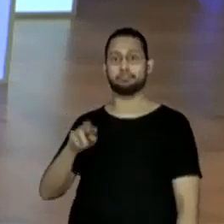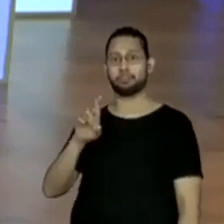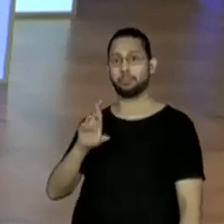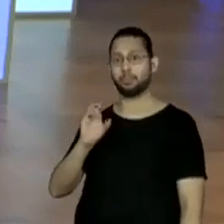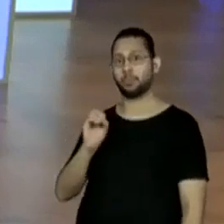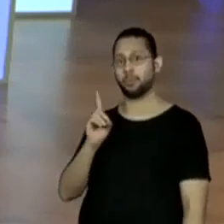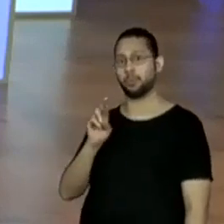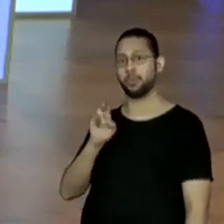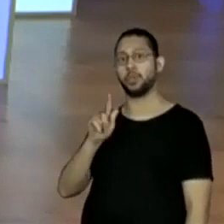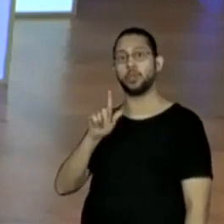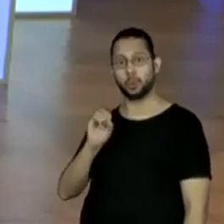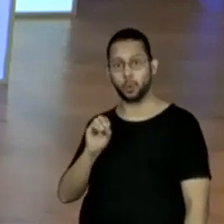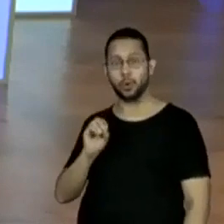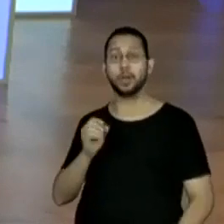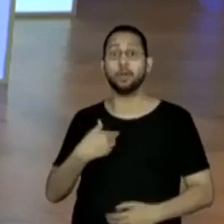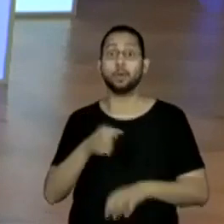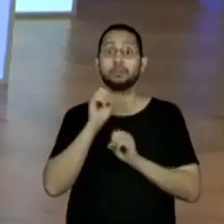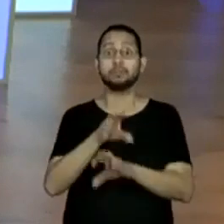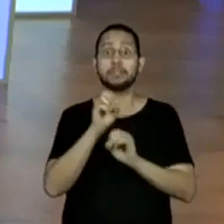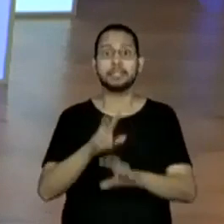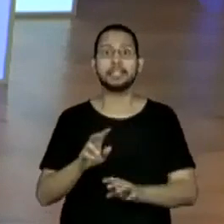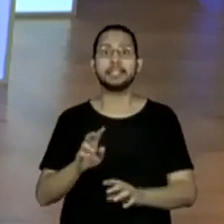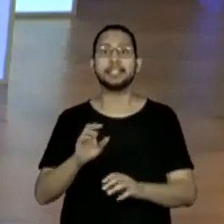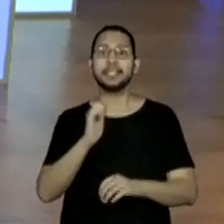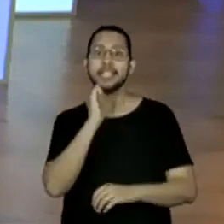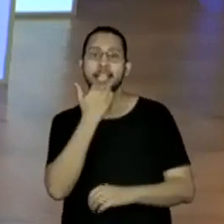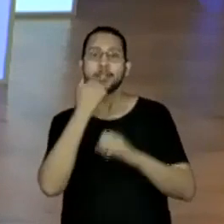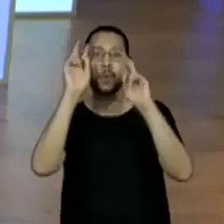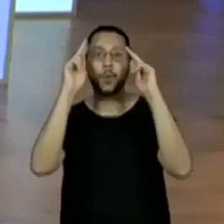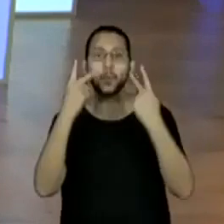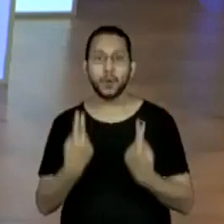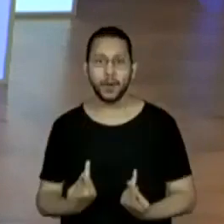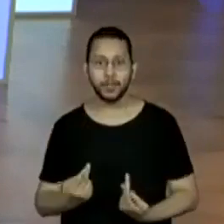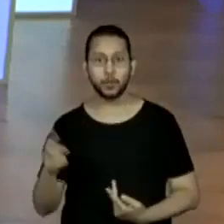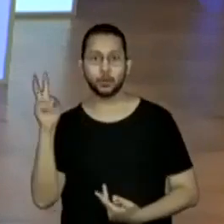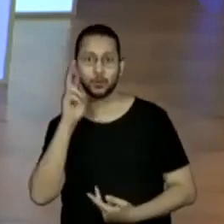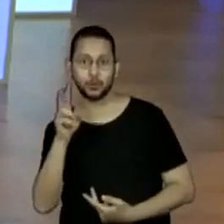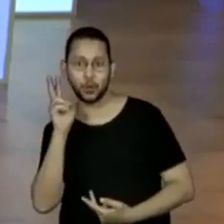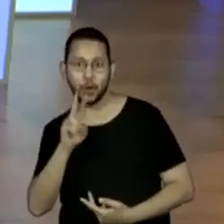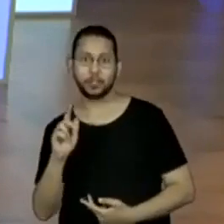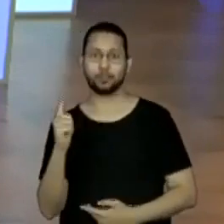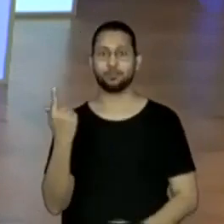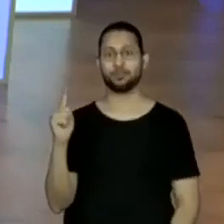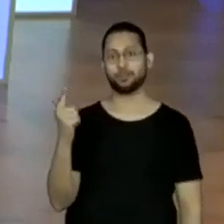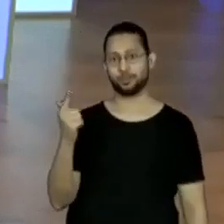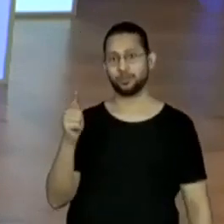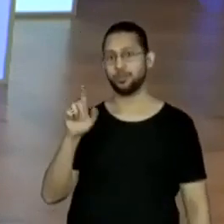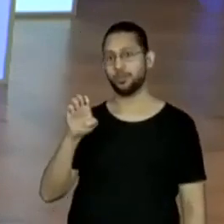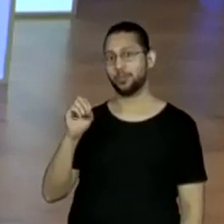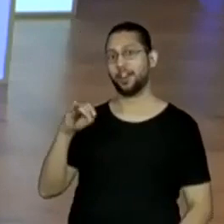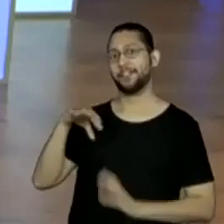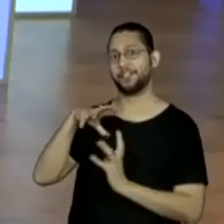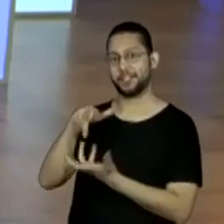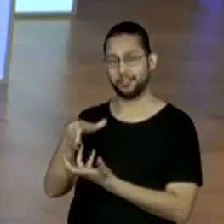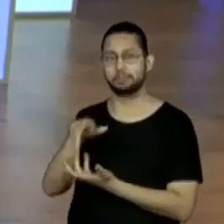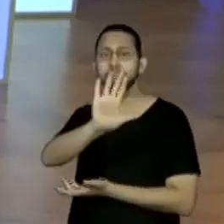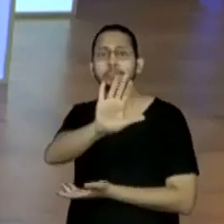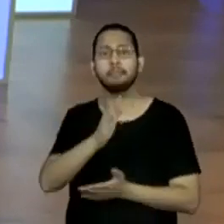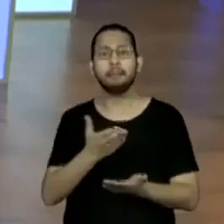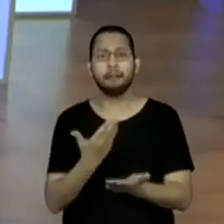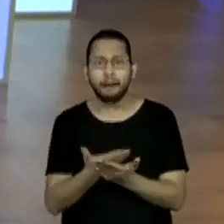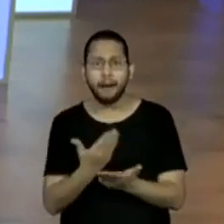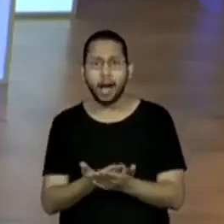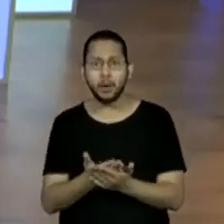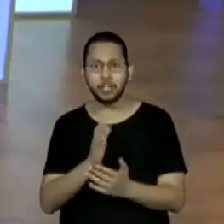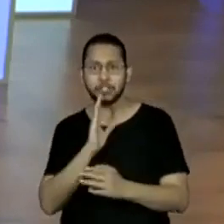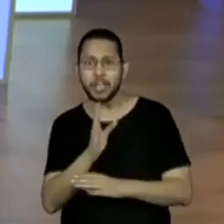jornada em ciências humanas, história e geografia. E antes de nós partirmos já para a aula, eu vou passar